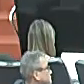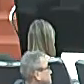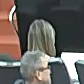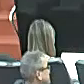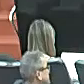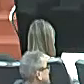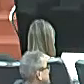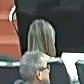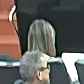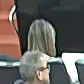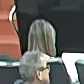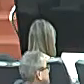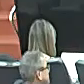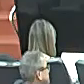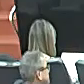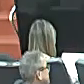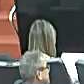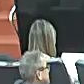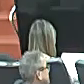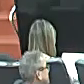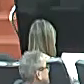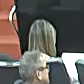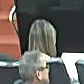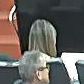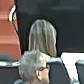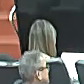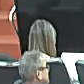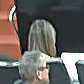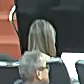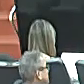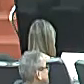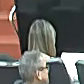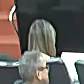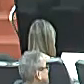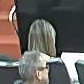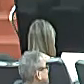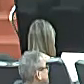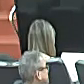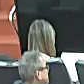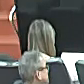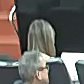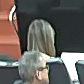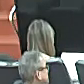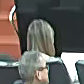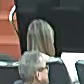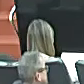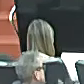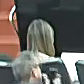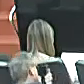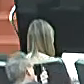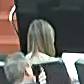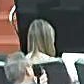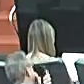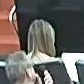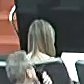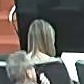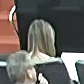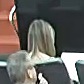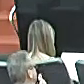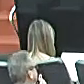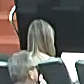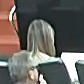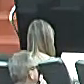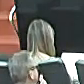um nós queremos regulamentar né da maneira mais clara da maneira mais transparente